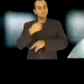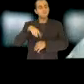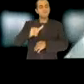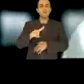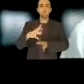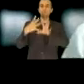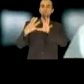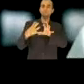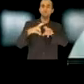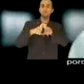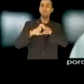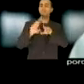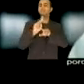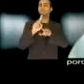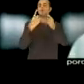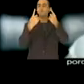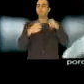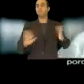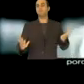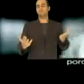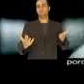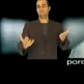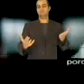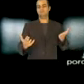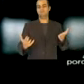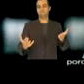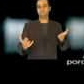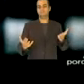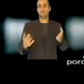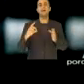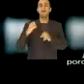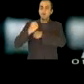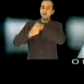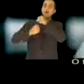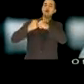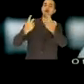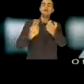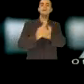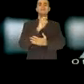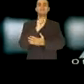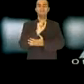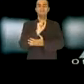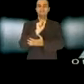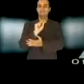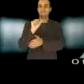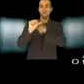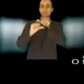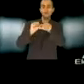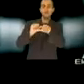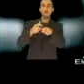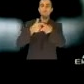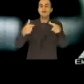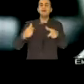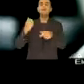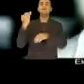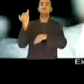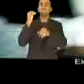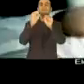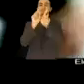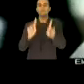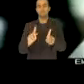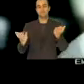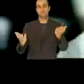contou que só foi para o confronto porque não deram outra saída para ele. O tempo passou e o que aconteceu? Ele virou um